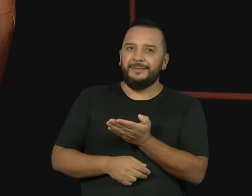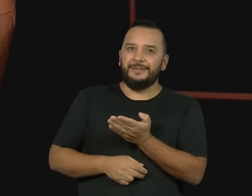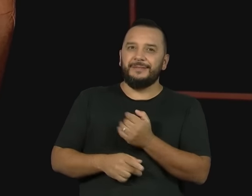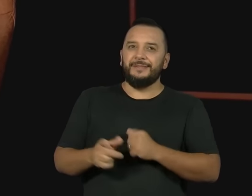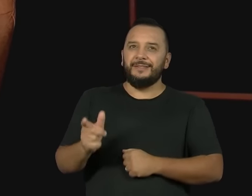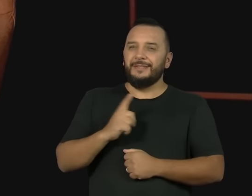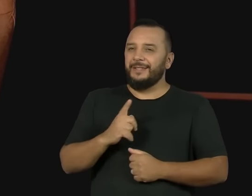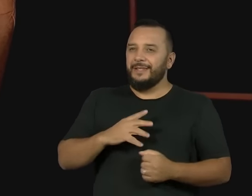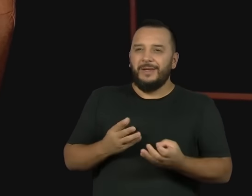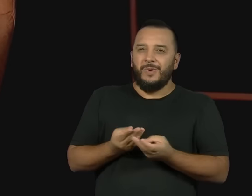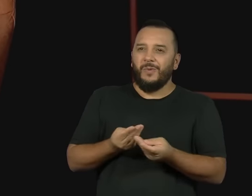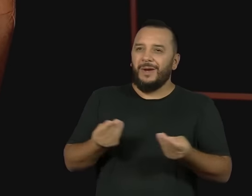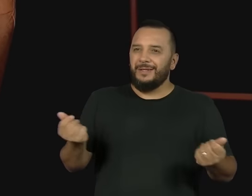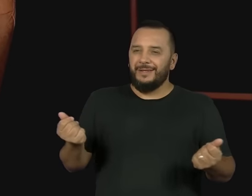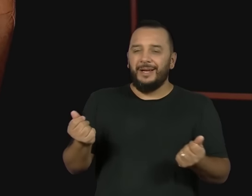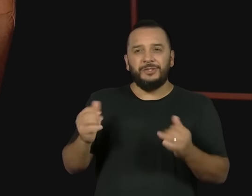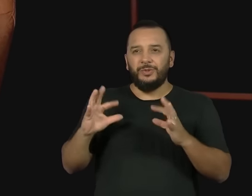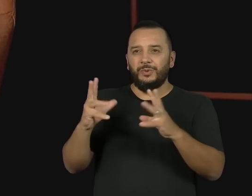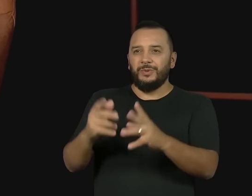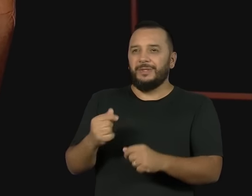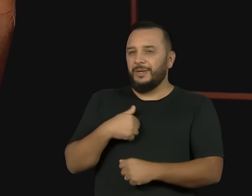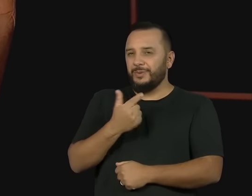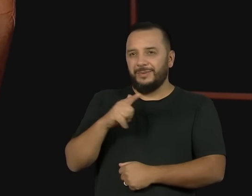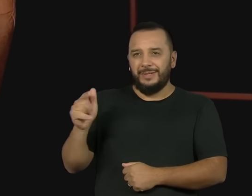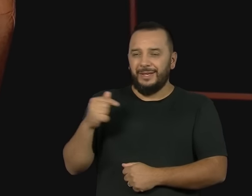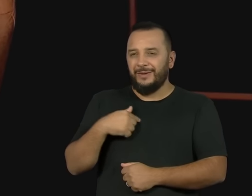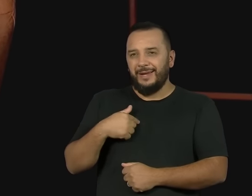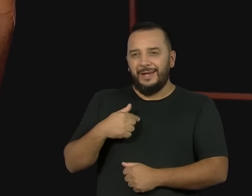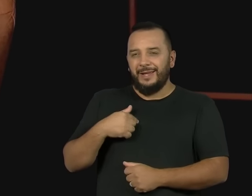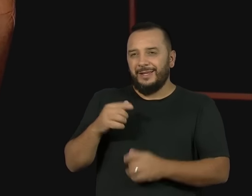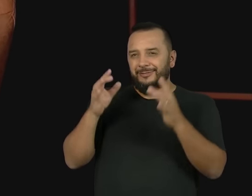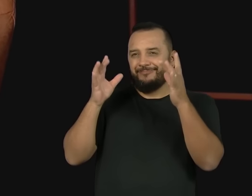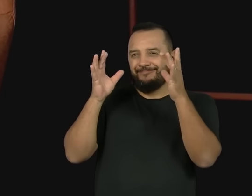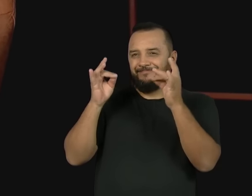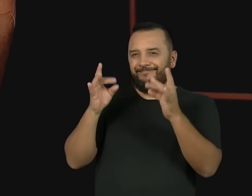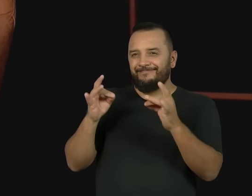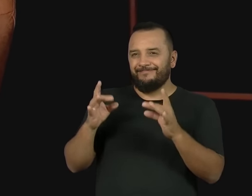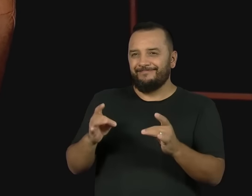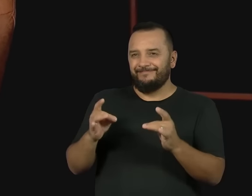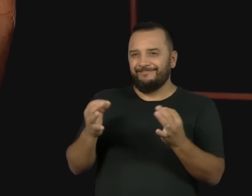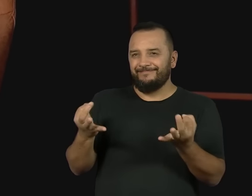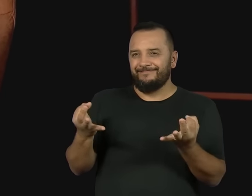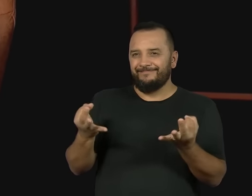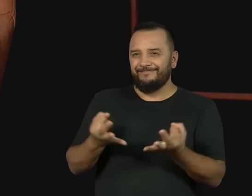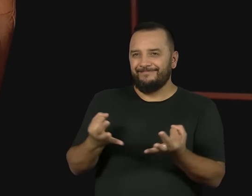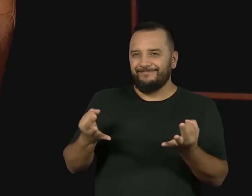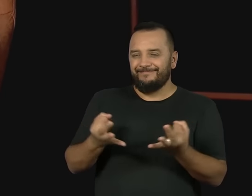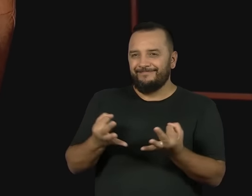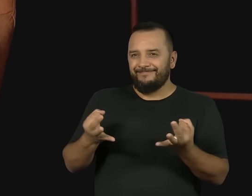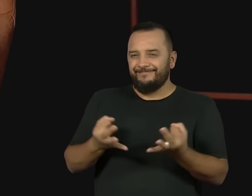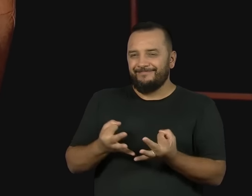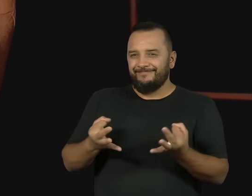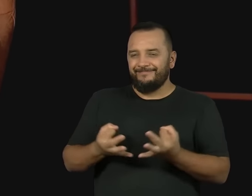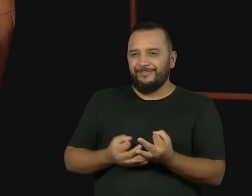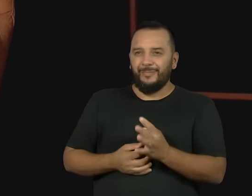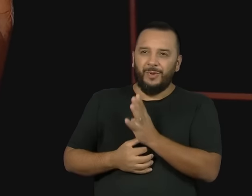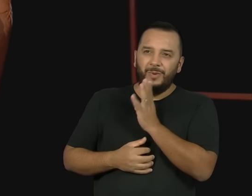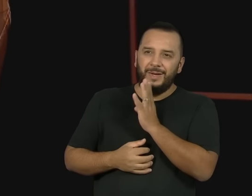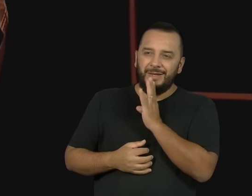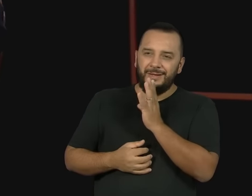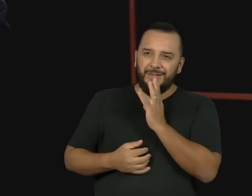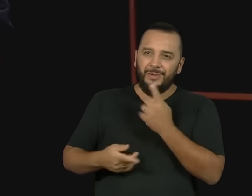as qualidades que eu não tenho, ou seja, a exatidão, a perfeição, a noção de comércio que eu